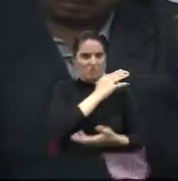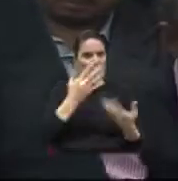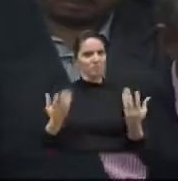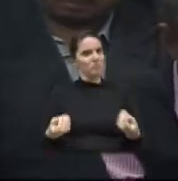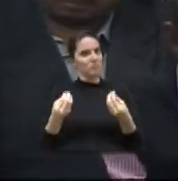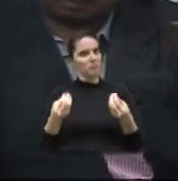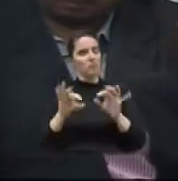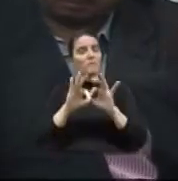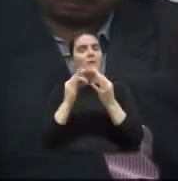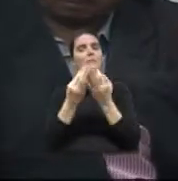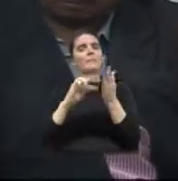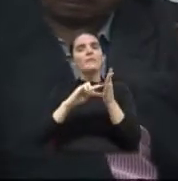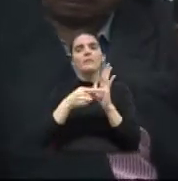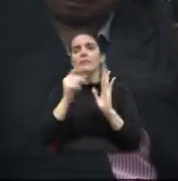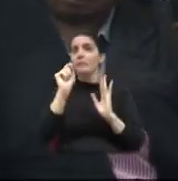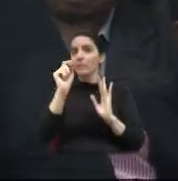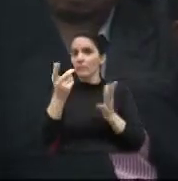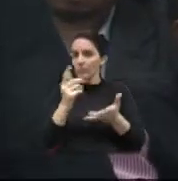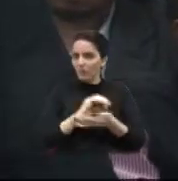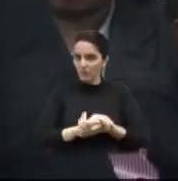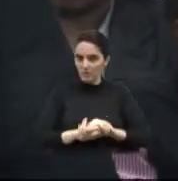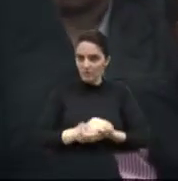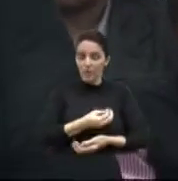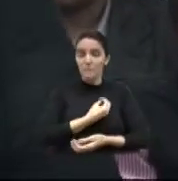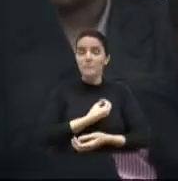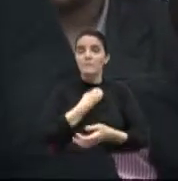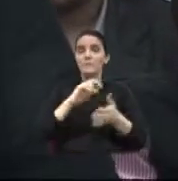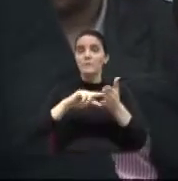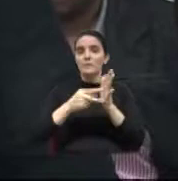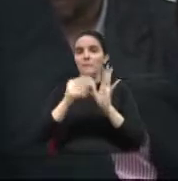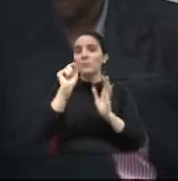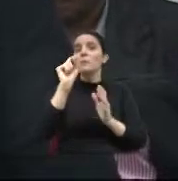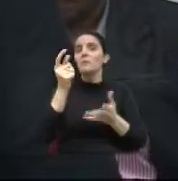família representa, do que é vida,